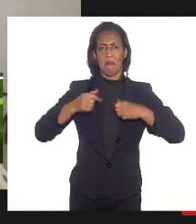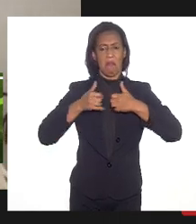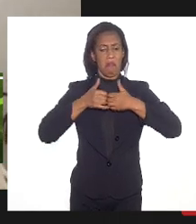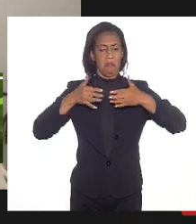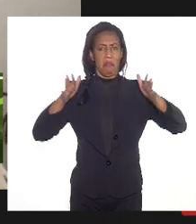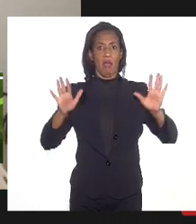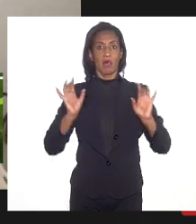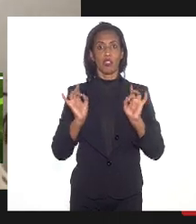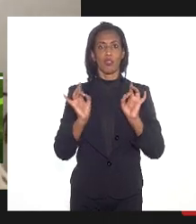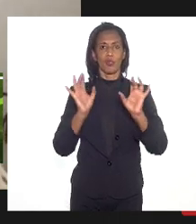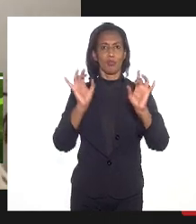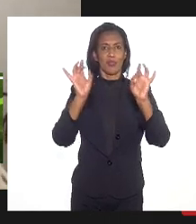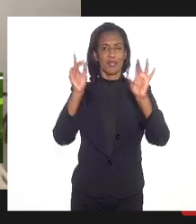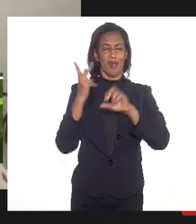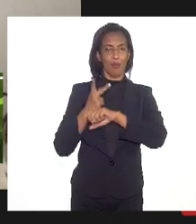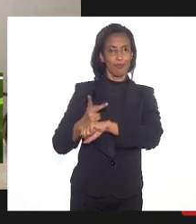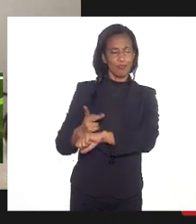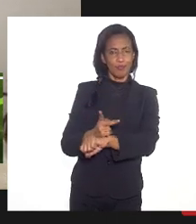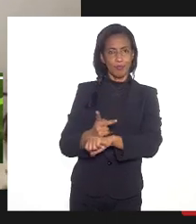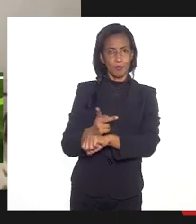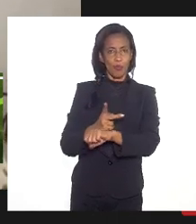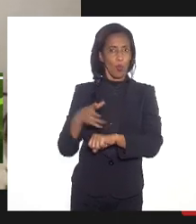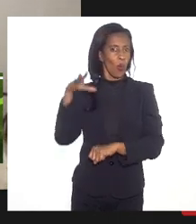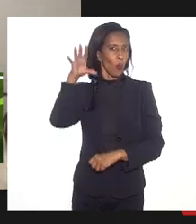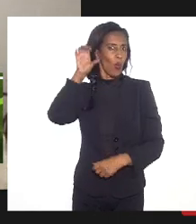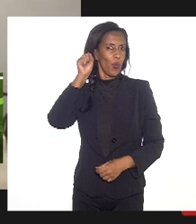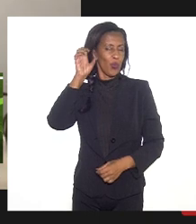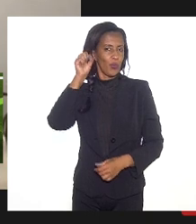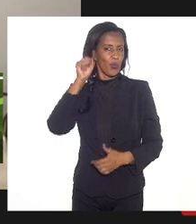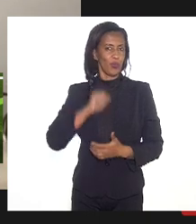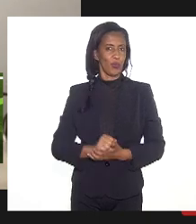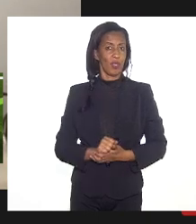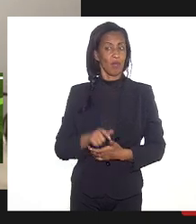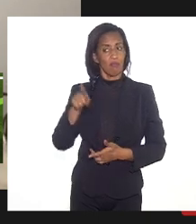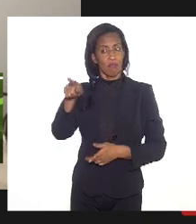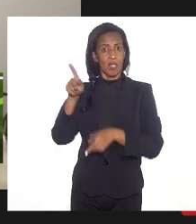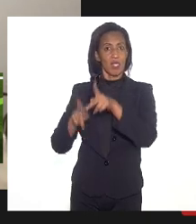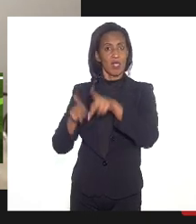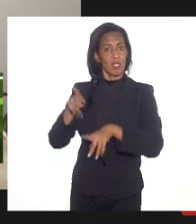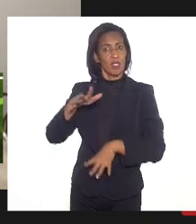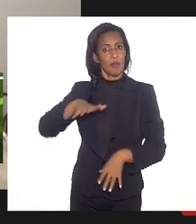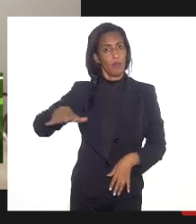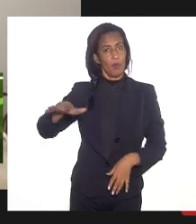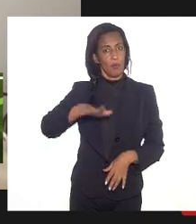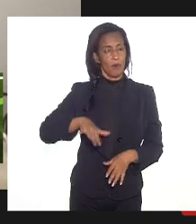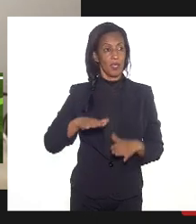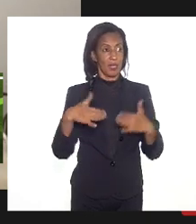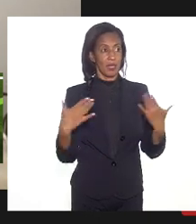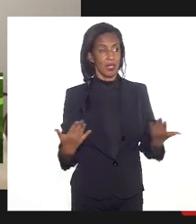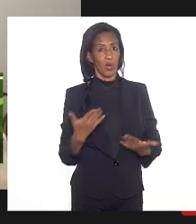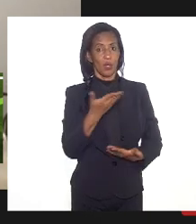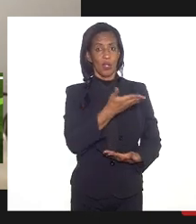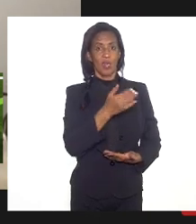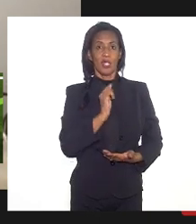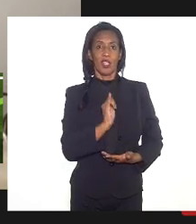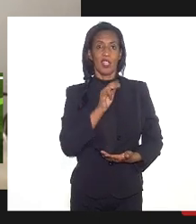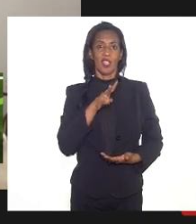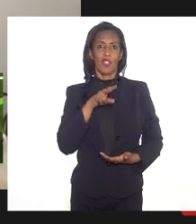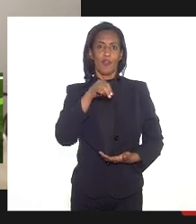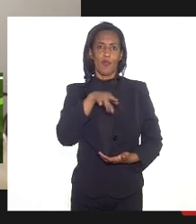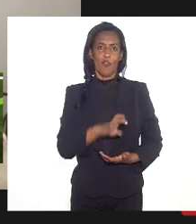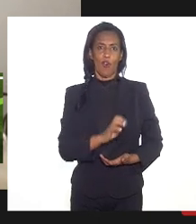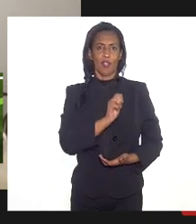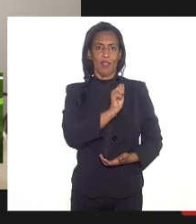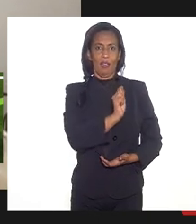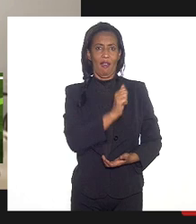em especial, buscando aí ouvir essa população. Então, senhora Ivone de Matos, da